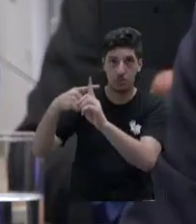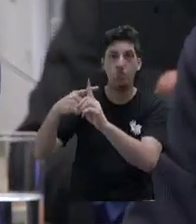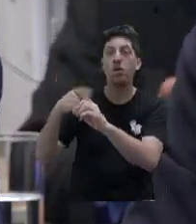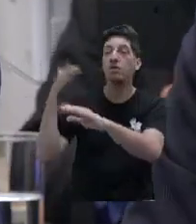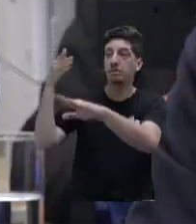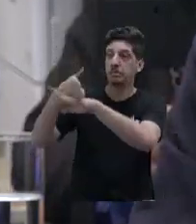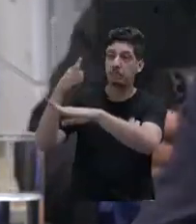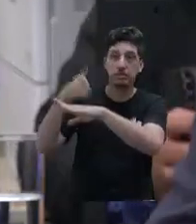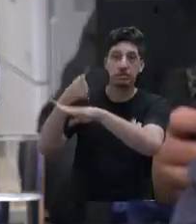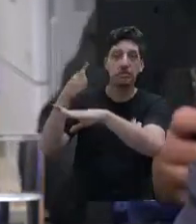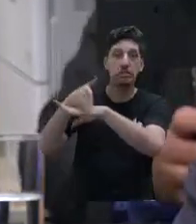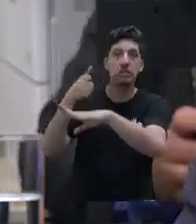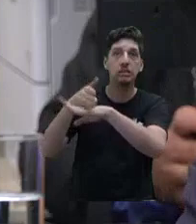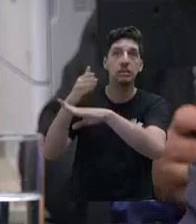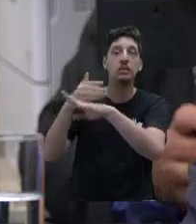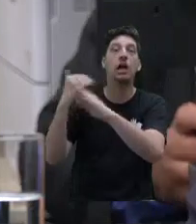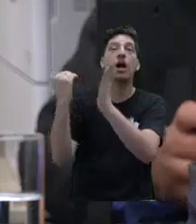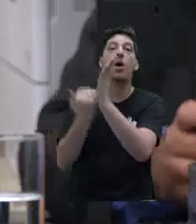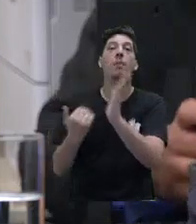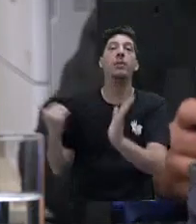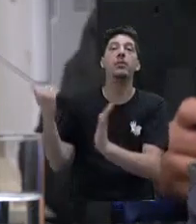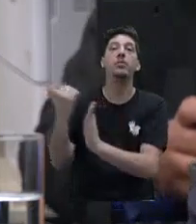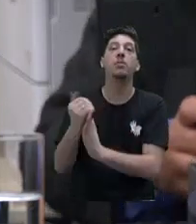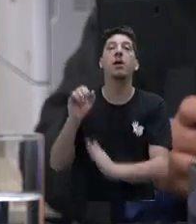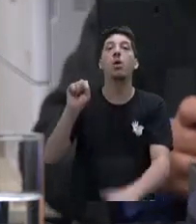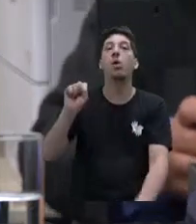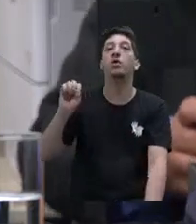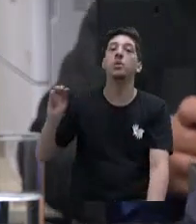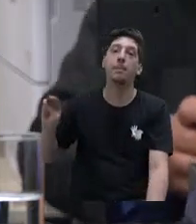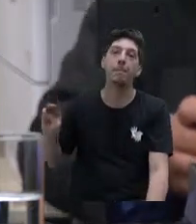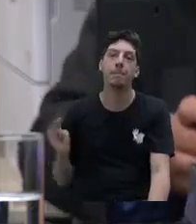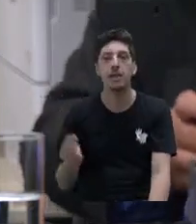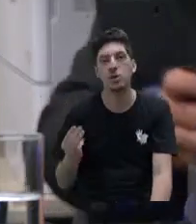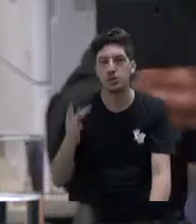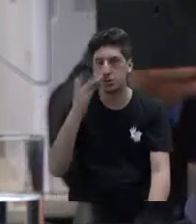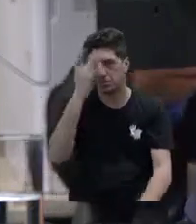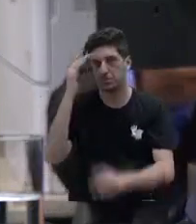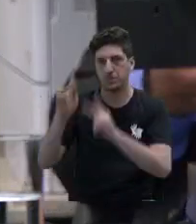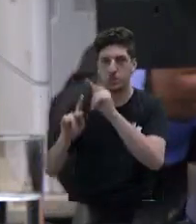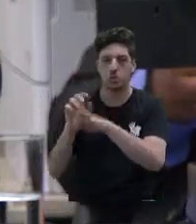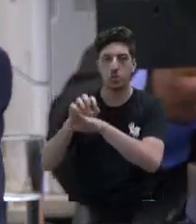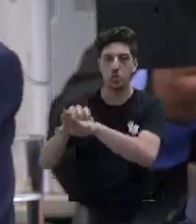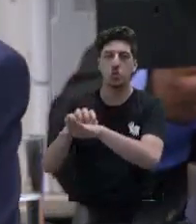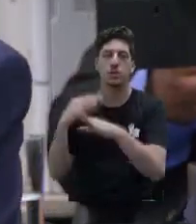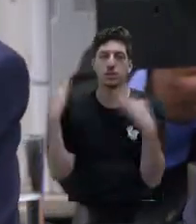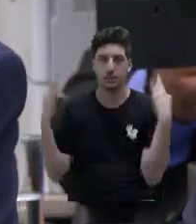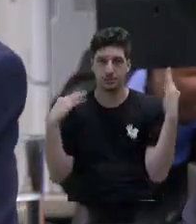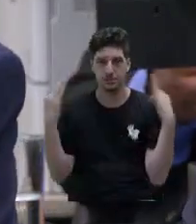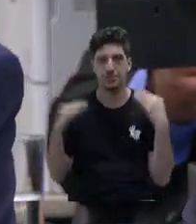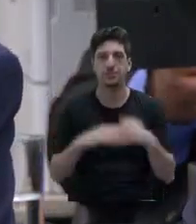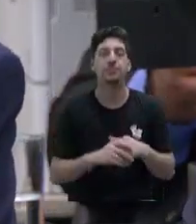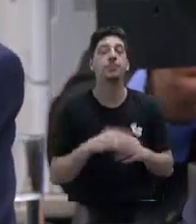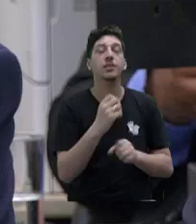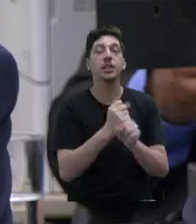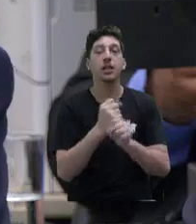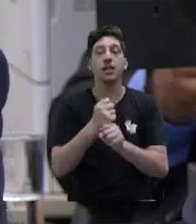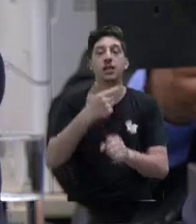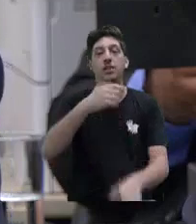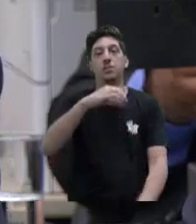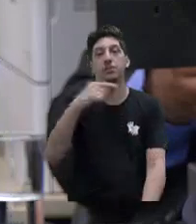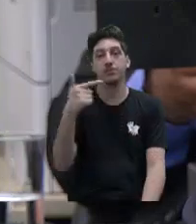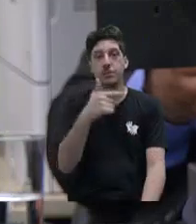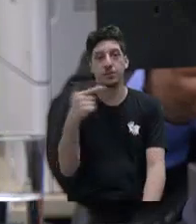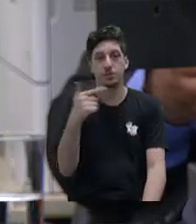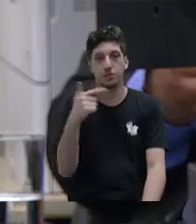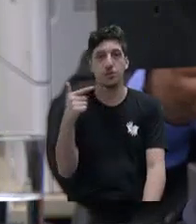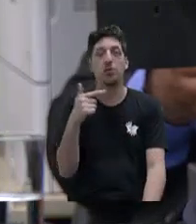recebe anualmente a visita de 8 milhões de turistas. No ano de 2022, que foi o ano de